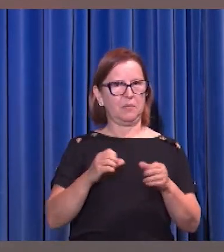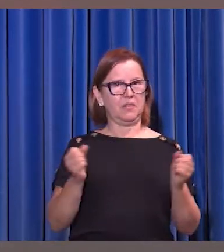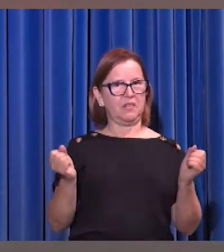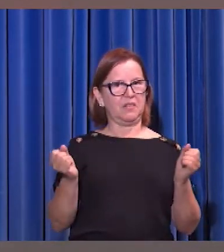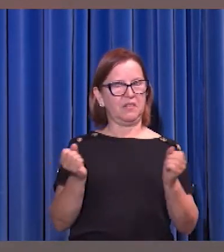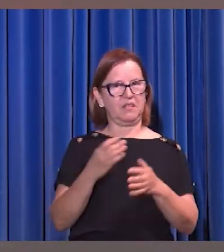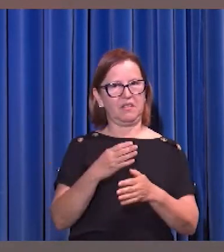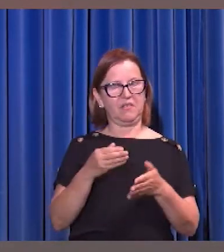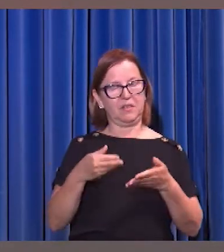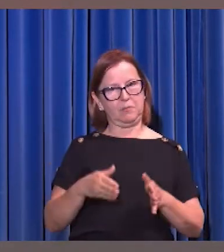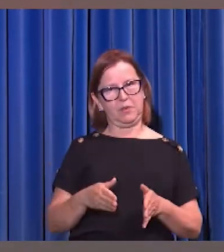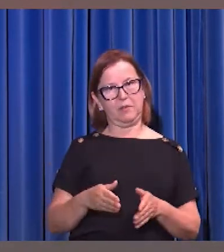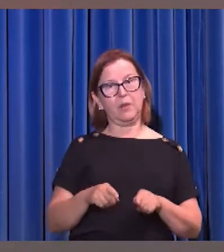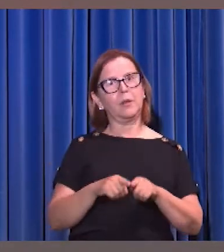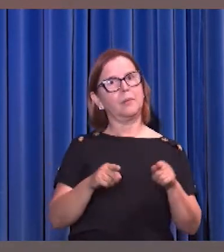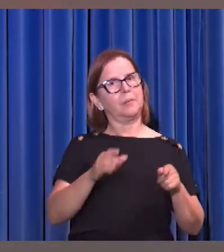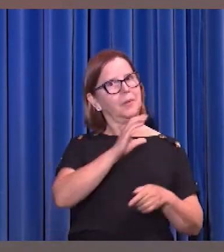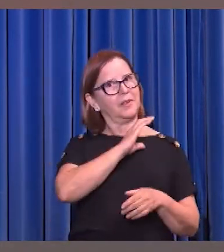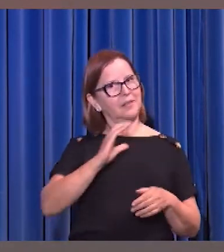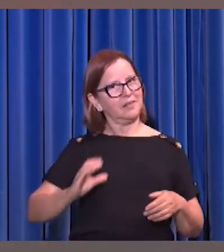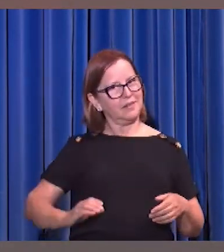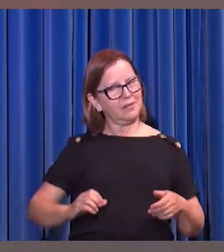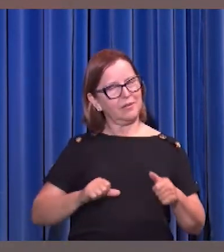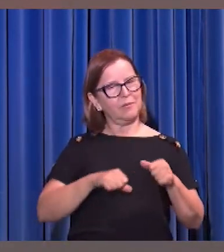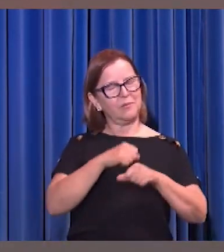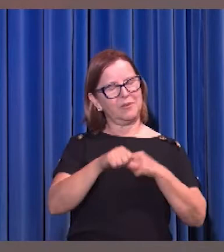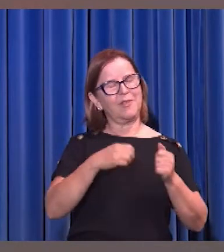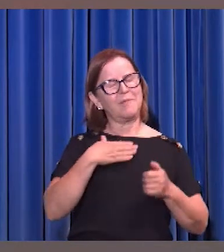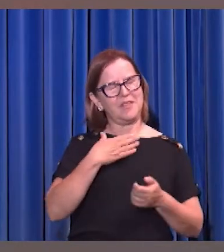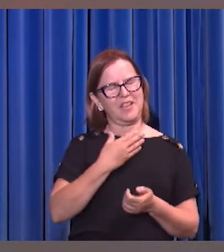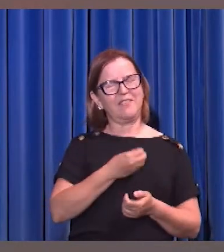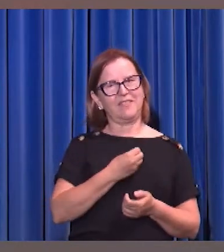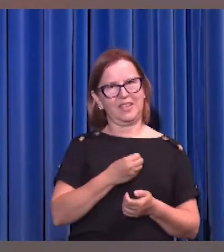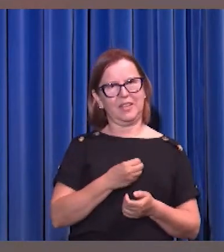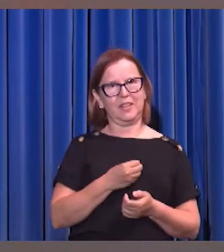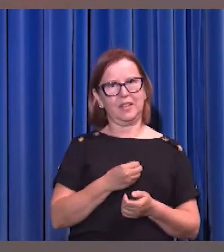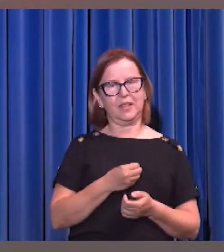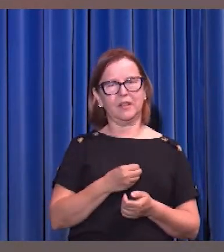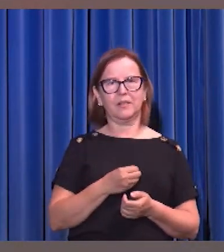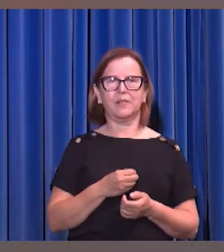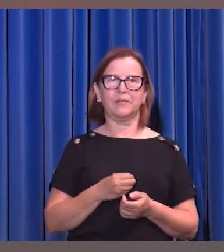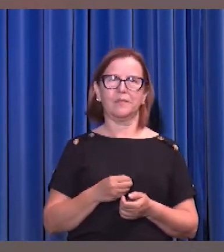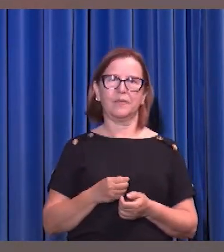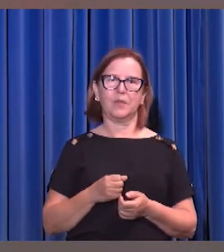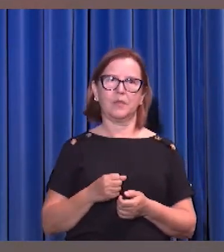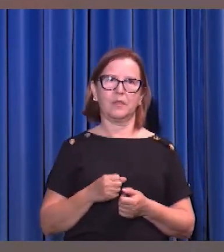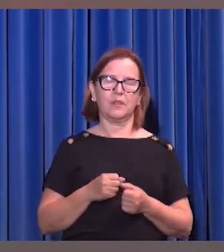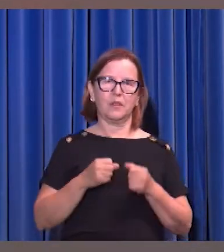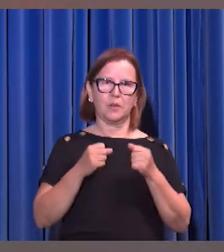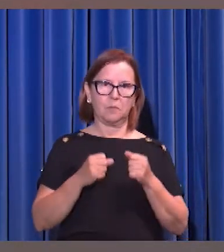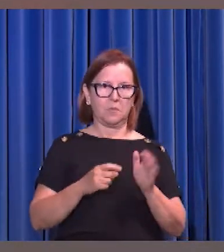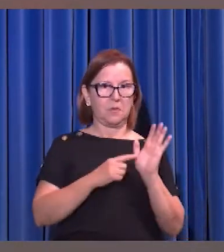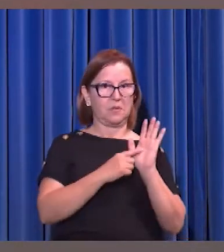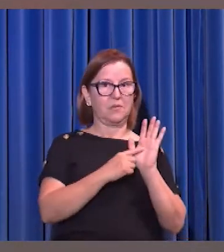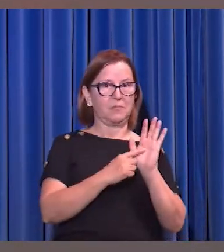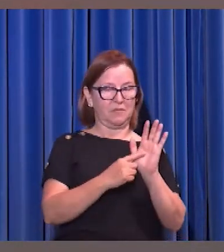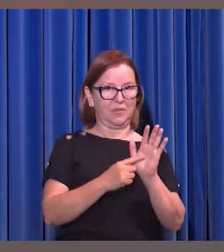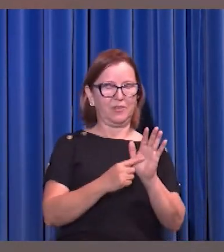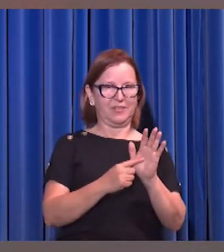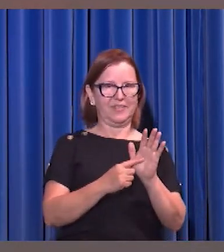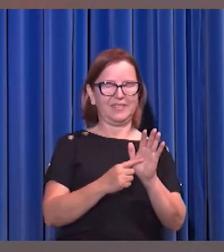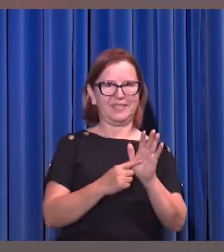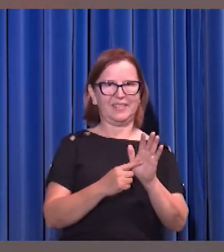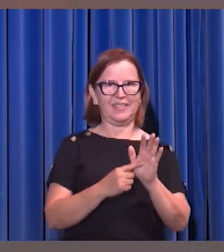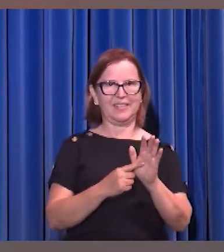Cristo mudou a minha vida? Posso apontar para algo que será uma evidência